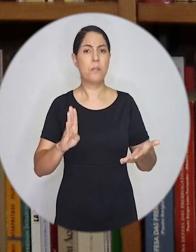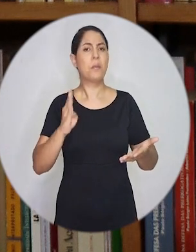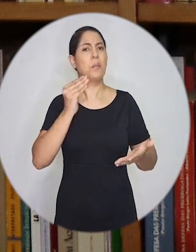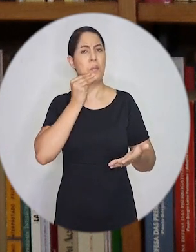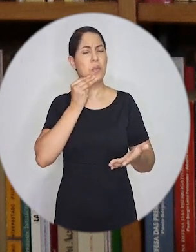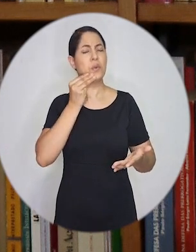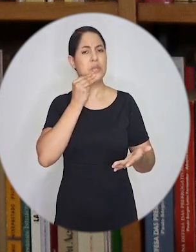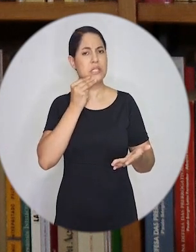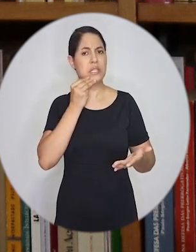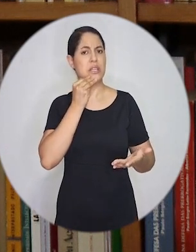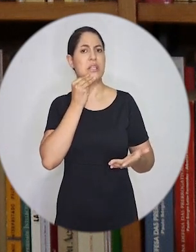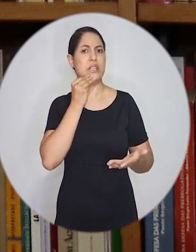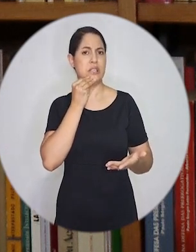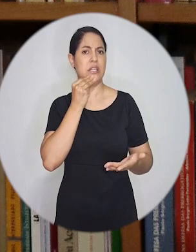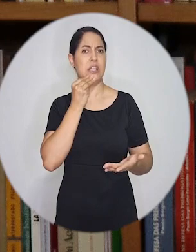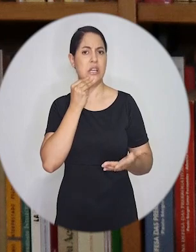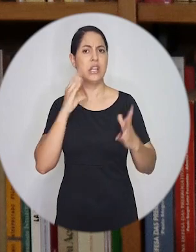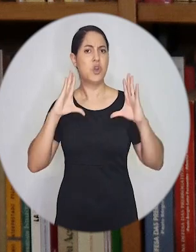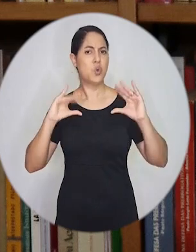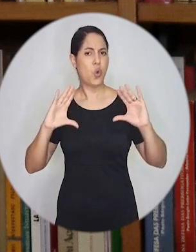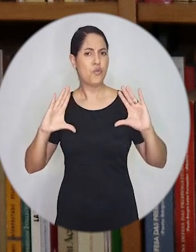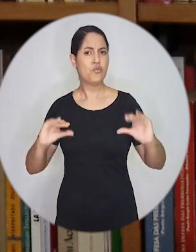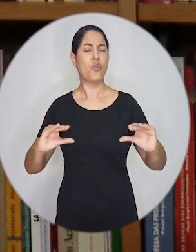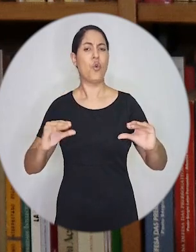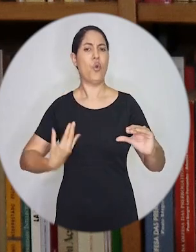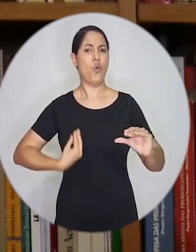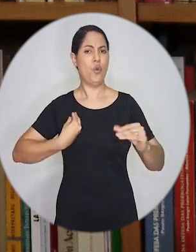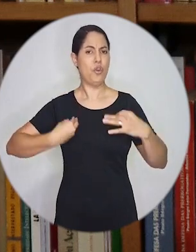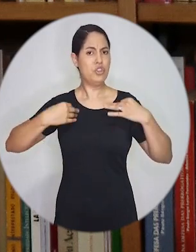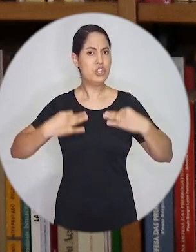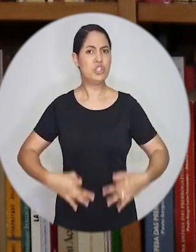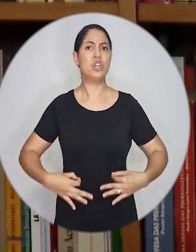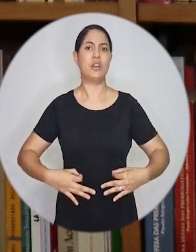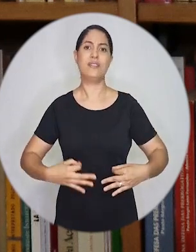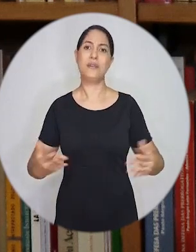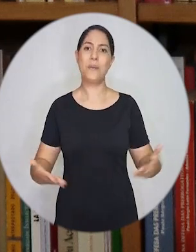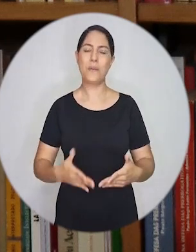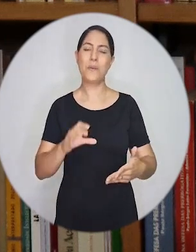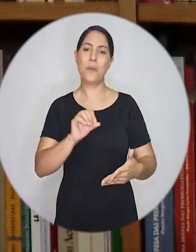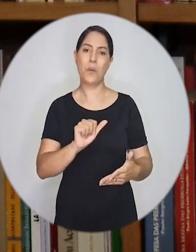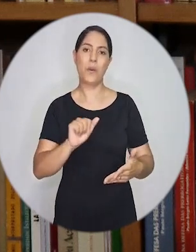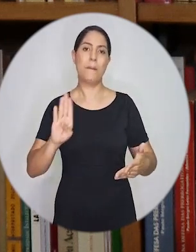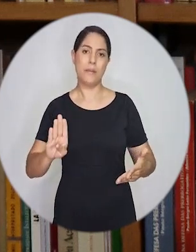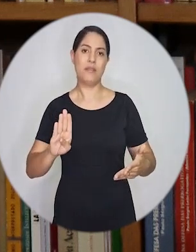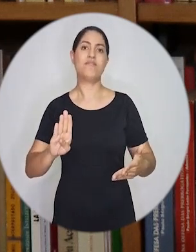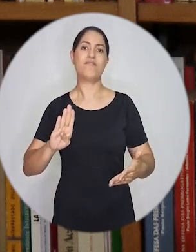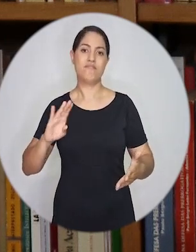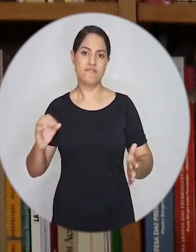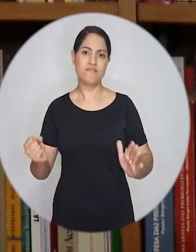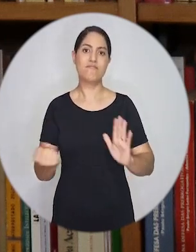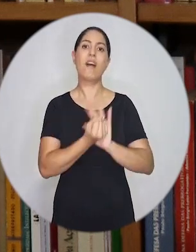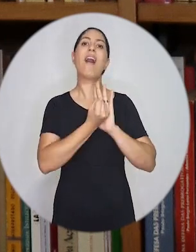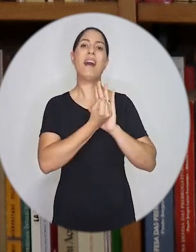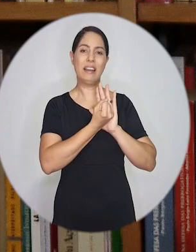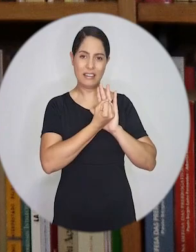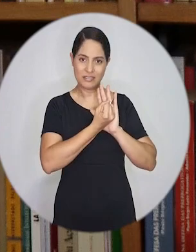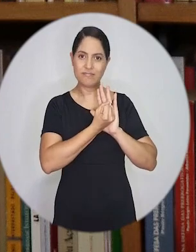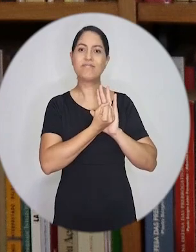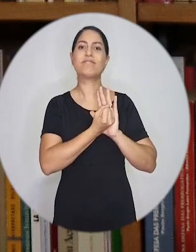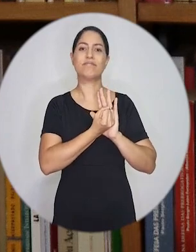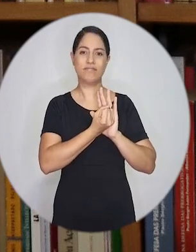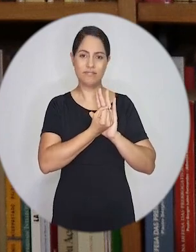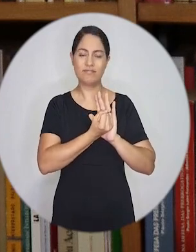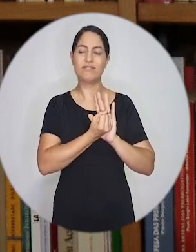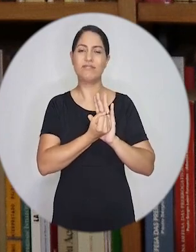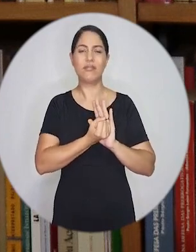ordem tem hoje a possibilidade de fazê-lo com conforto, com dignidade, e a sua marca